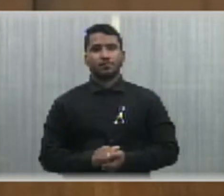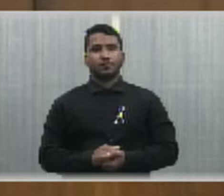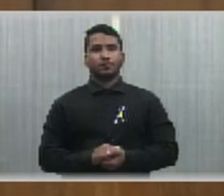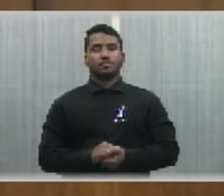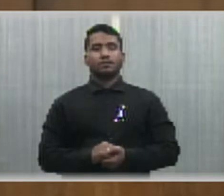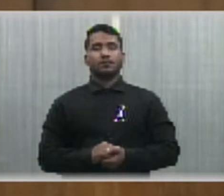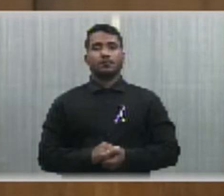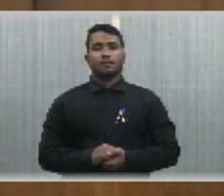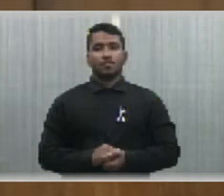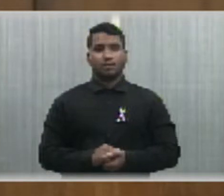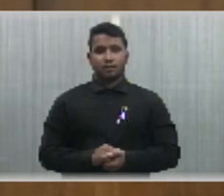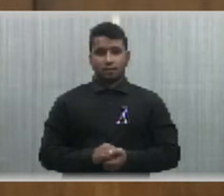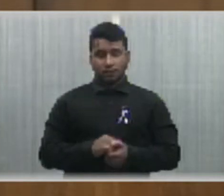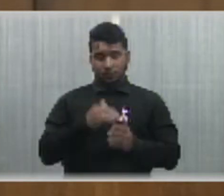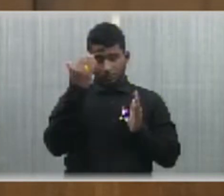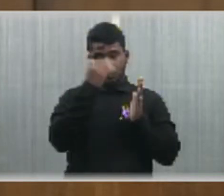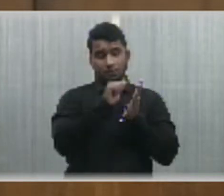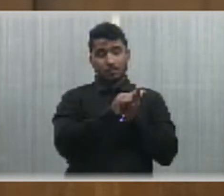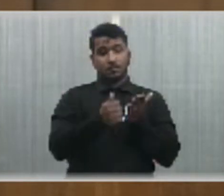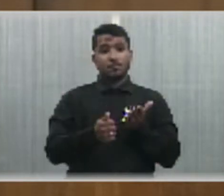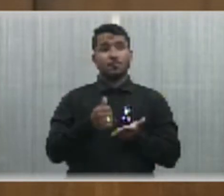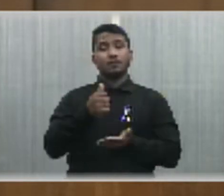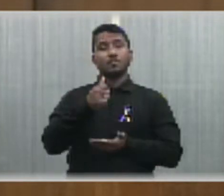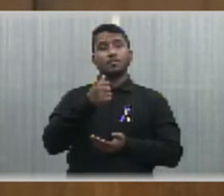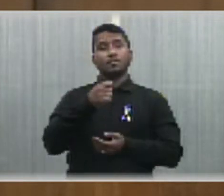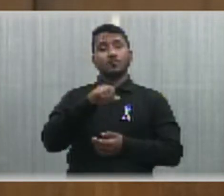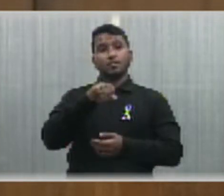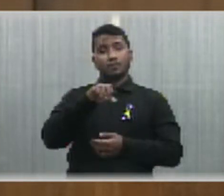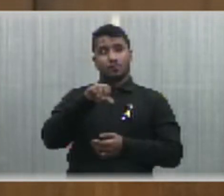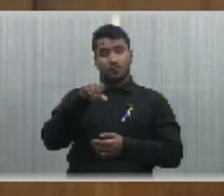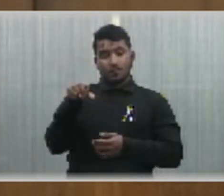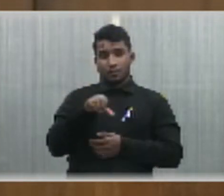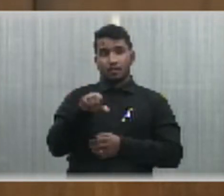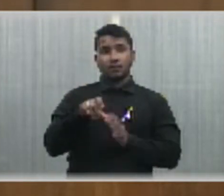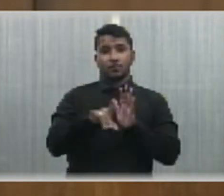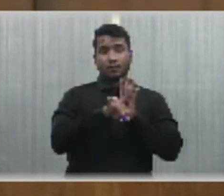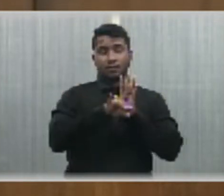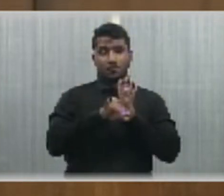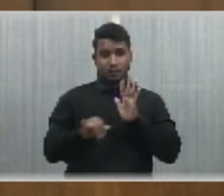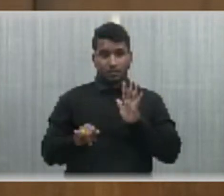em cumprimento ao artigo 9º da Lei Complementar,